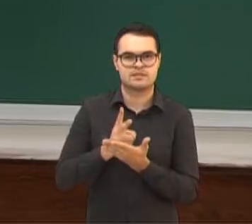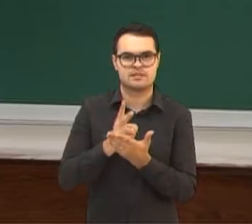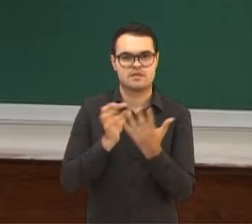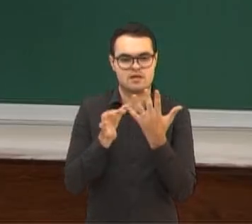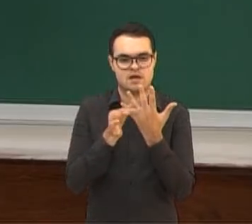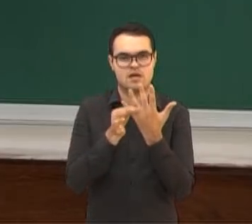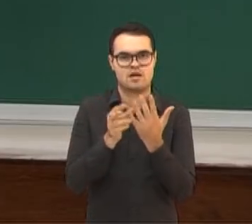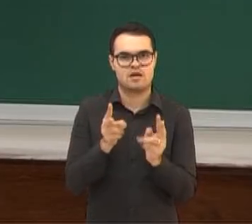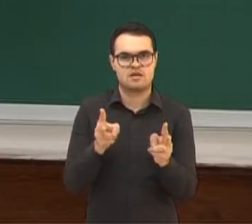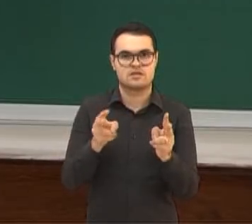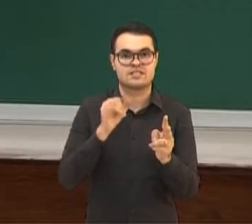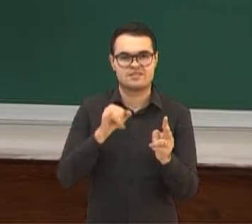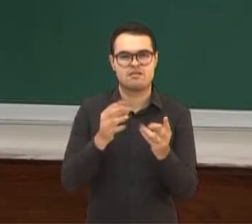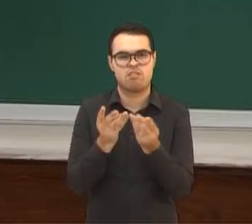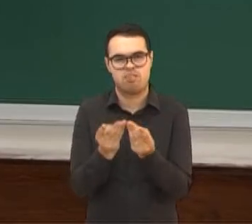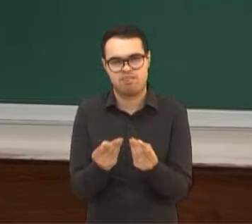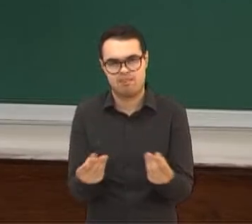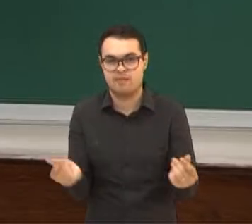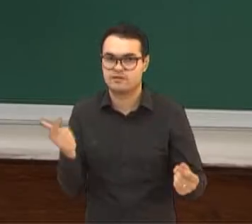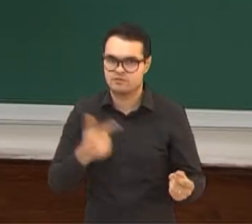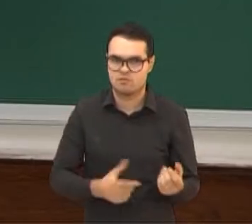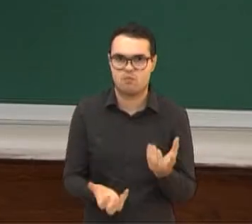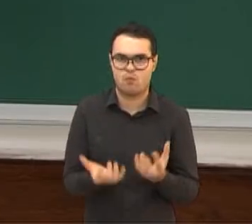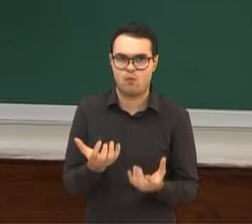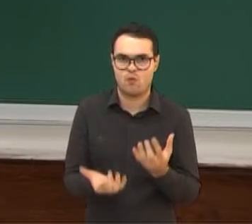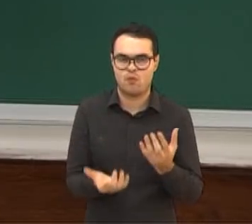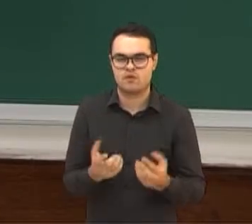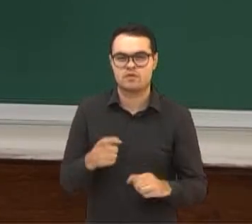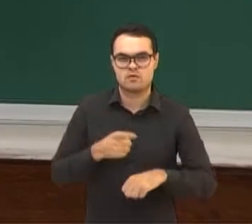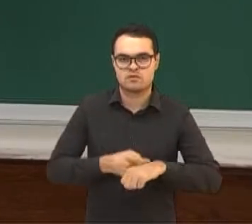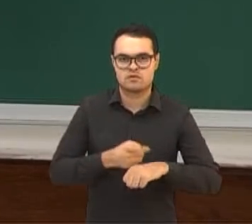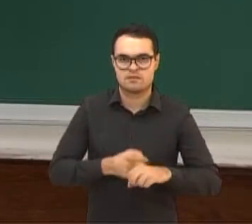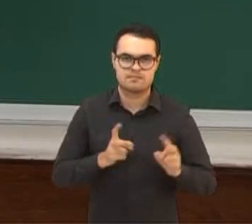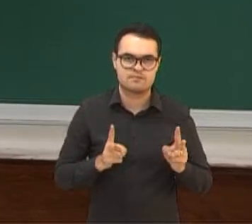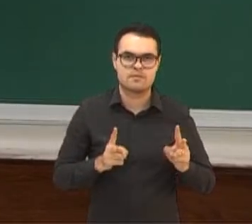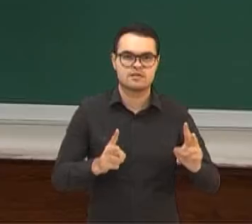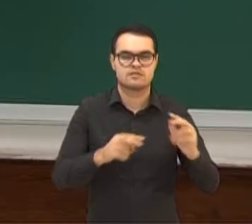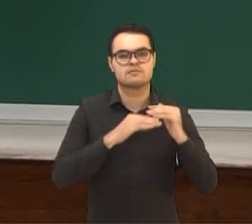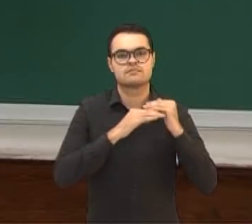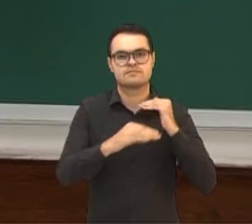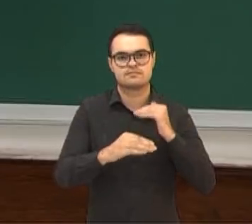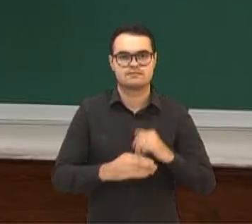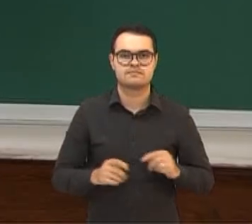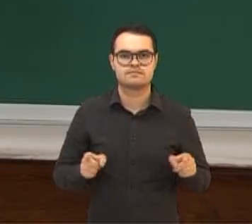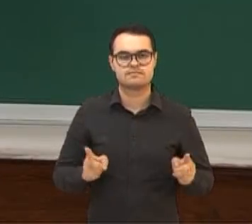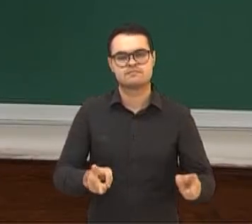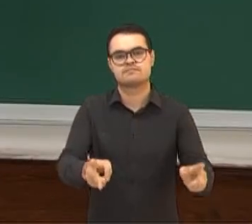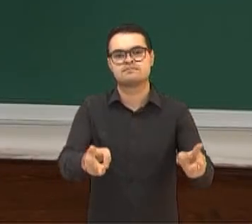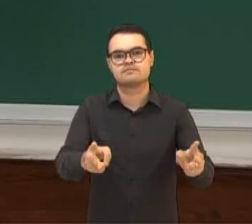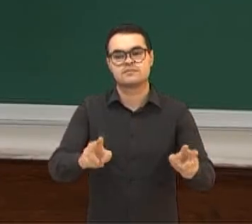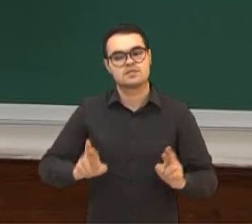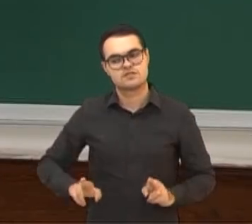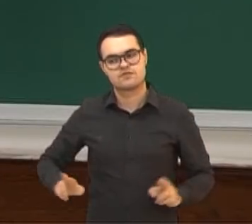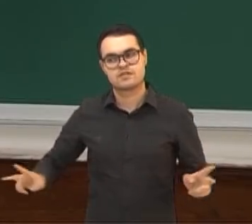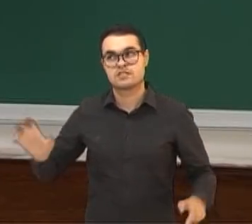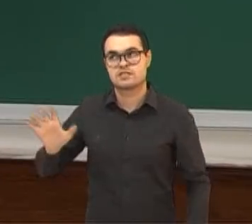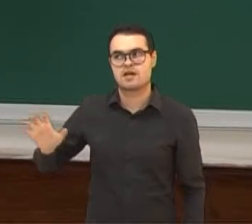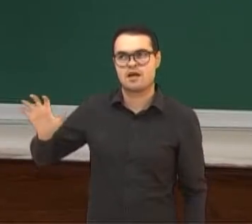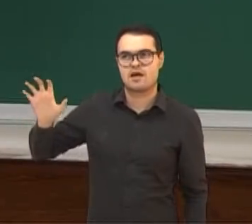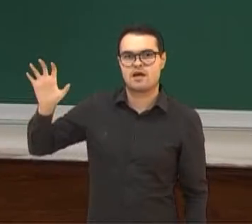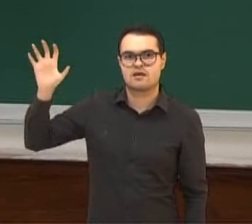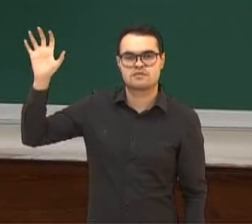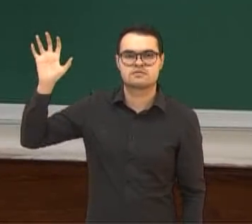se modificar se ele for derretido novamente. Então, os sólidos, ele mantém a sua forma e o volume constante, diferente dos gases, que